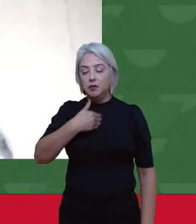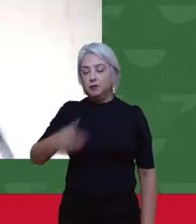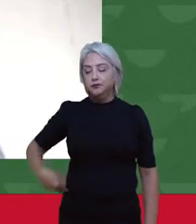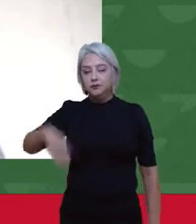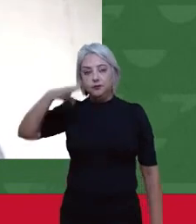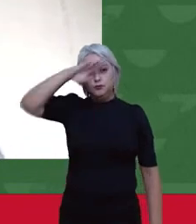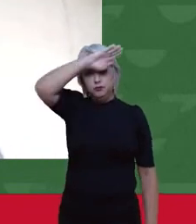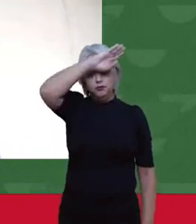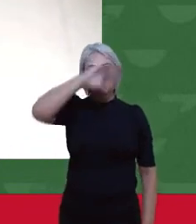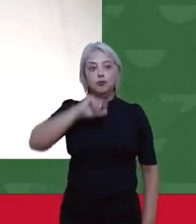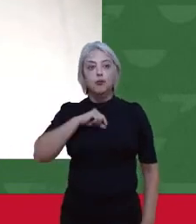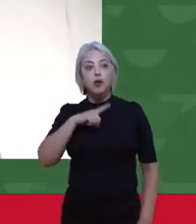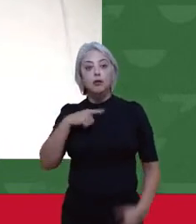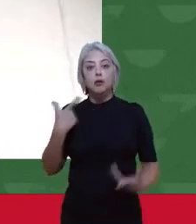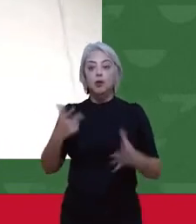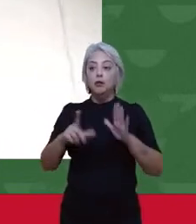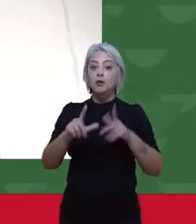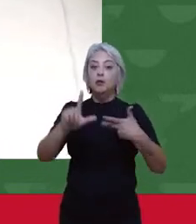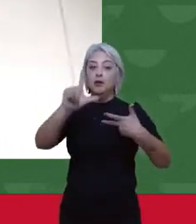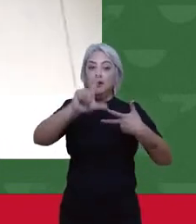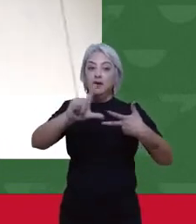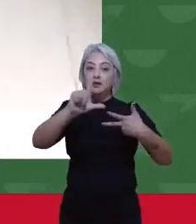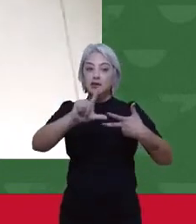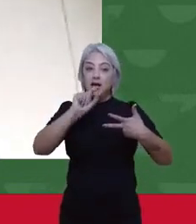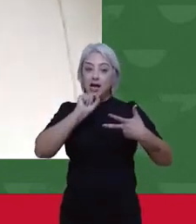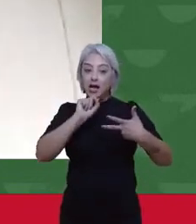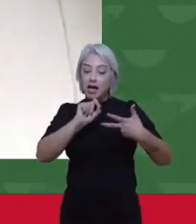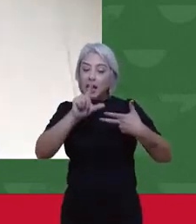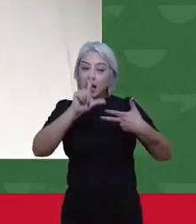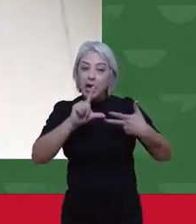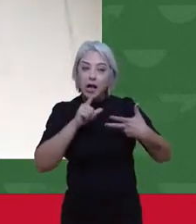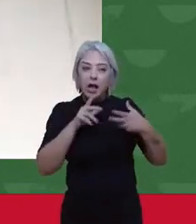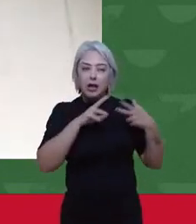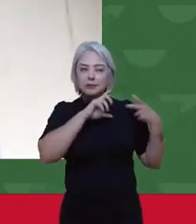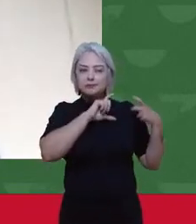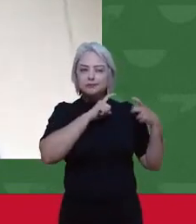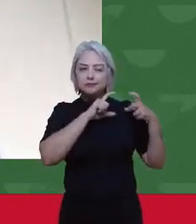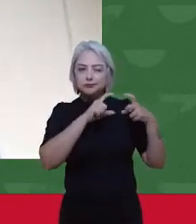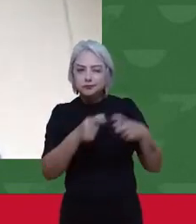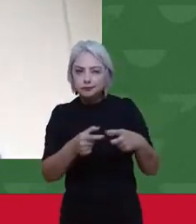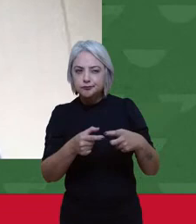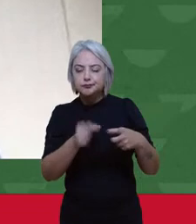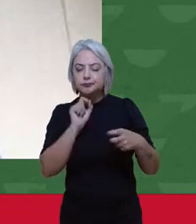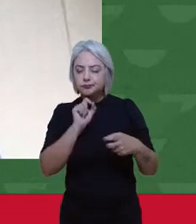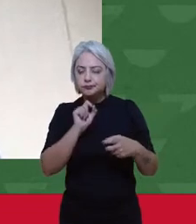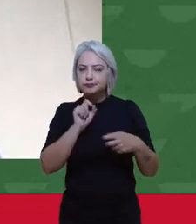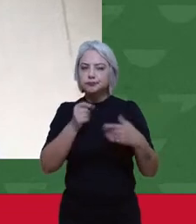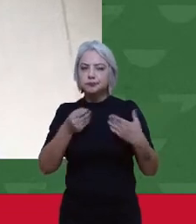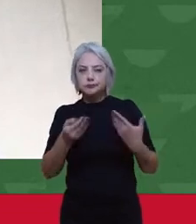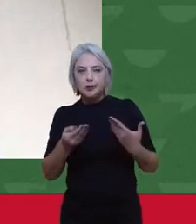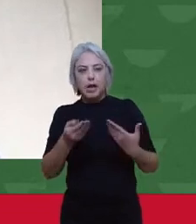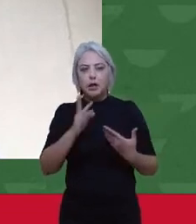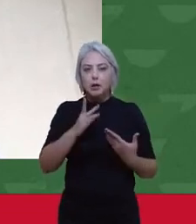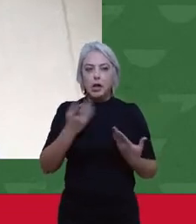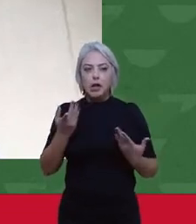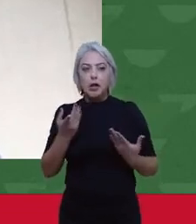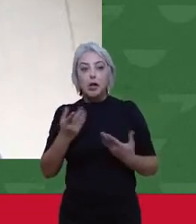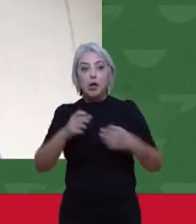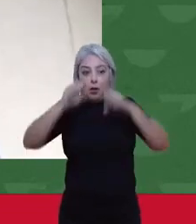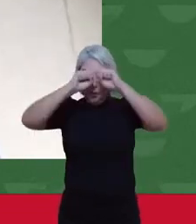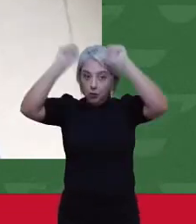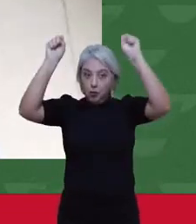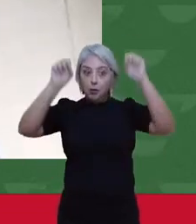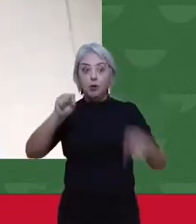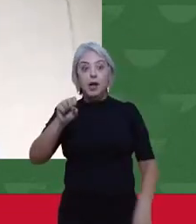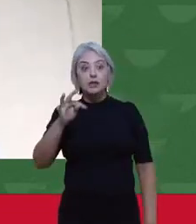Bolsonaro, e que a gente tem um legislativo que ainda é um legislativo muito conservador, não é à toa que o STF teve